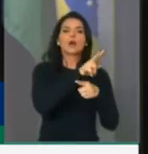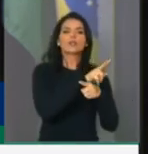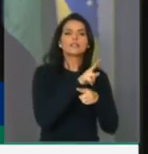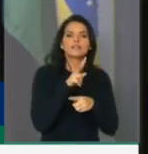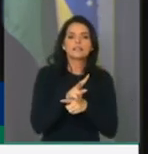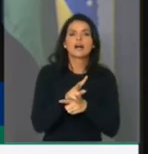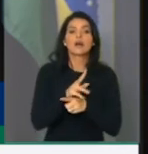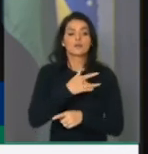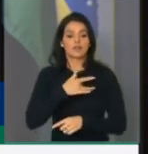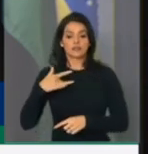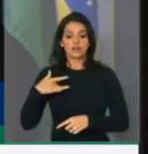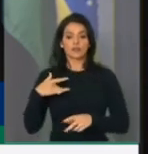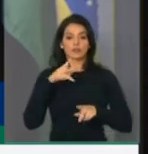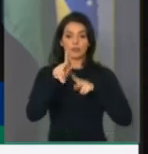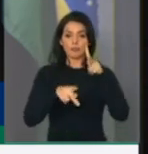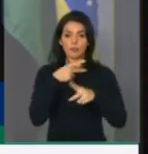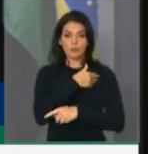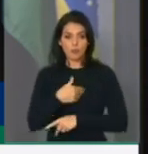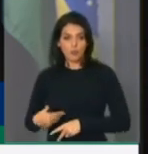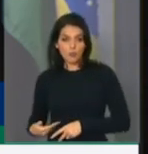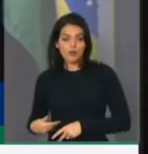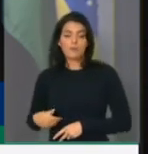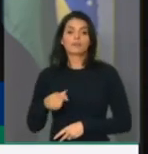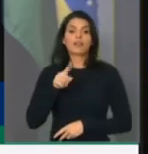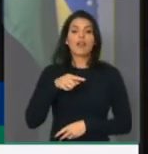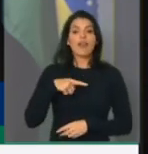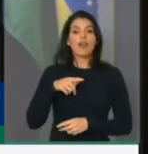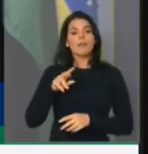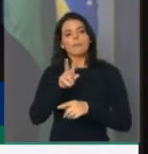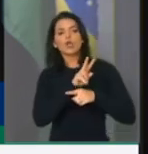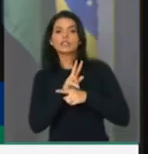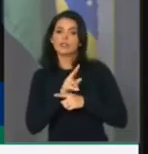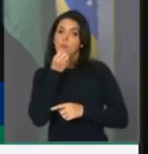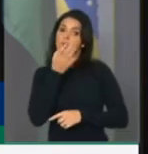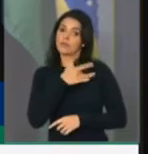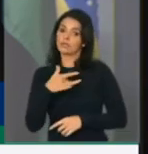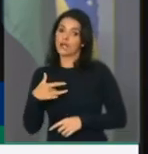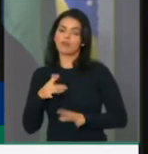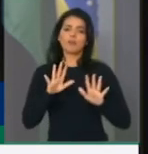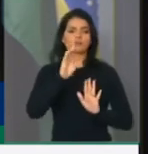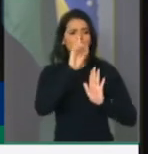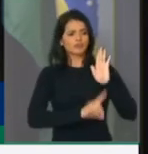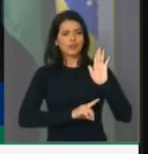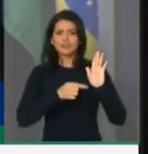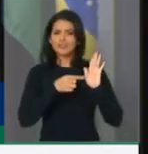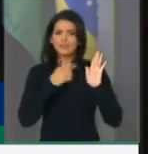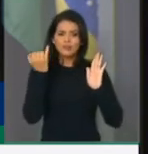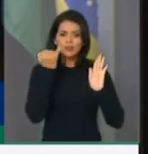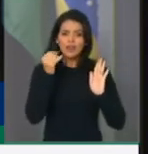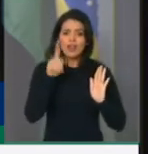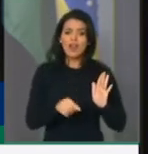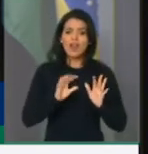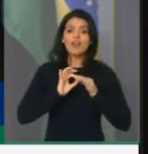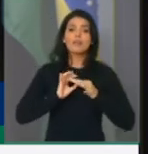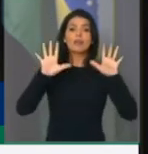da Saúde Pública de um viés de proteção sanitário tirar esse direito tão importante que é o direito